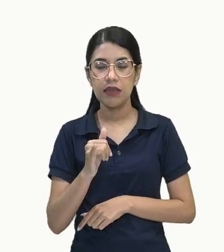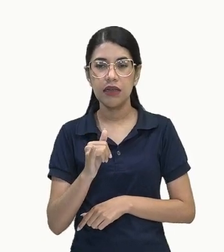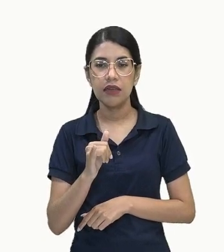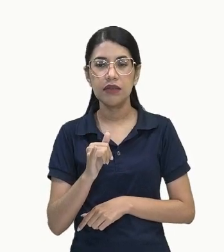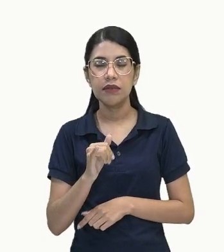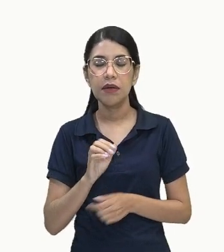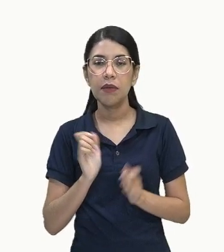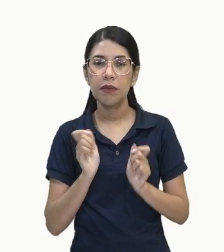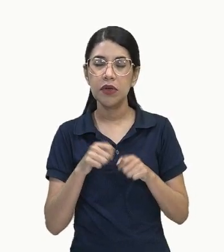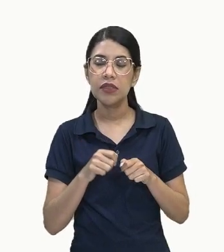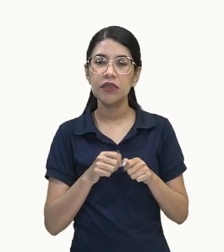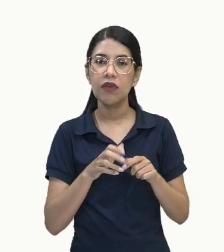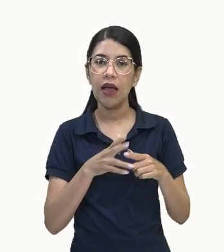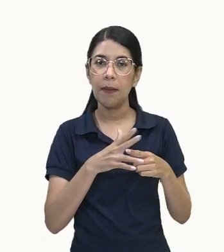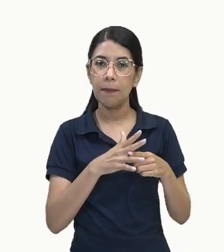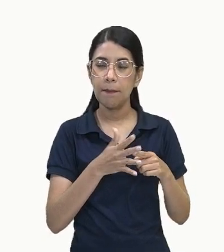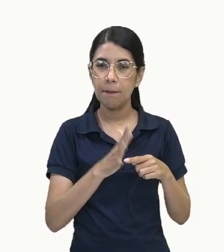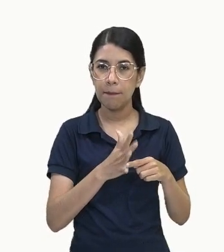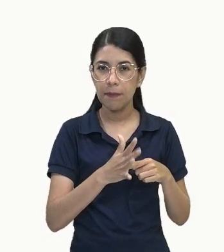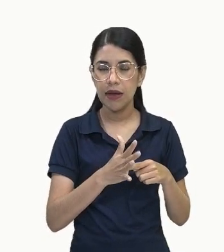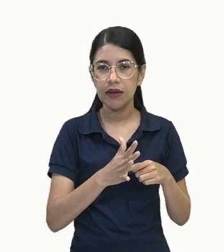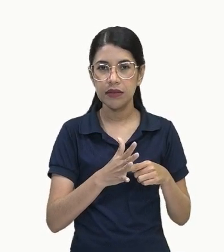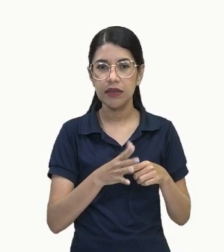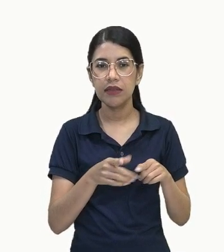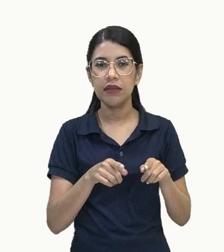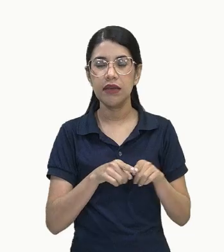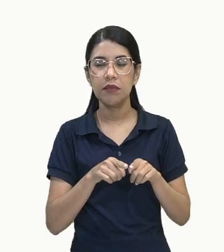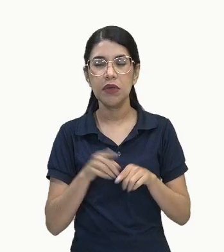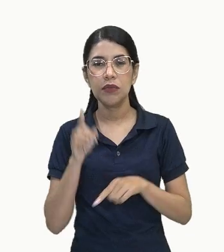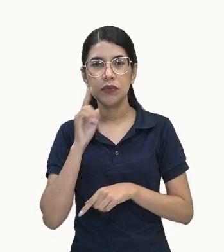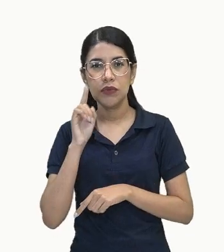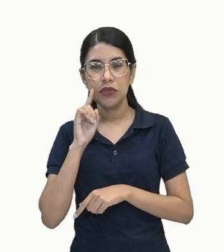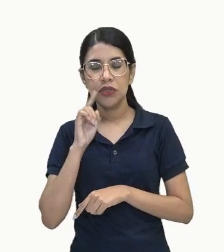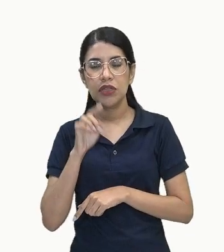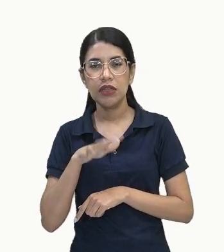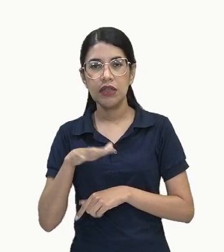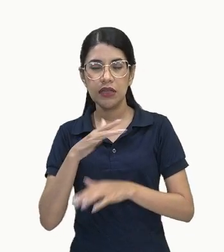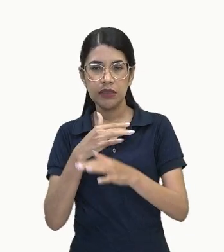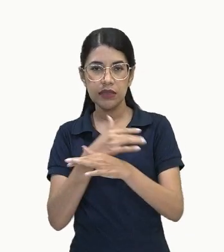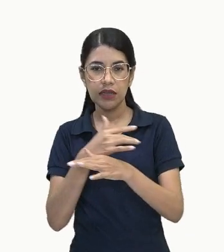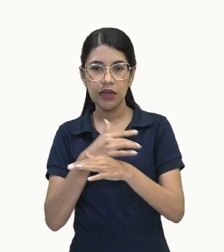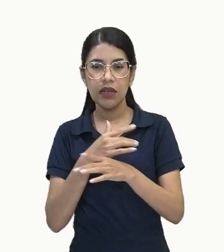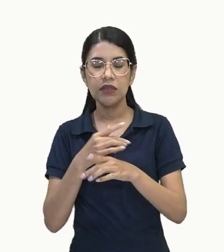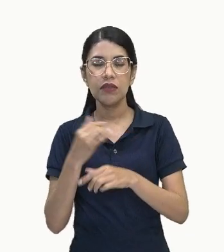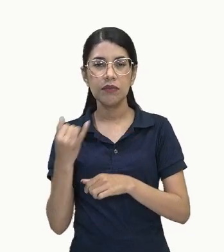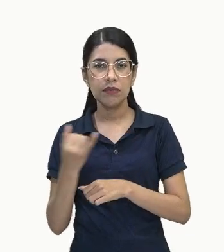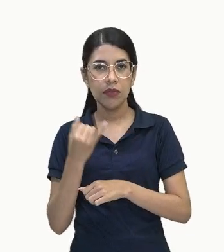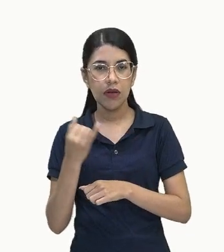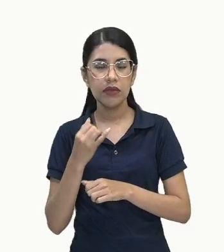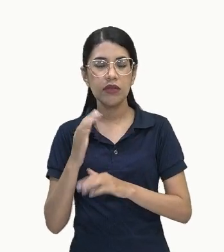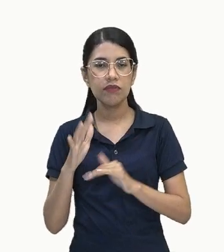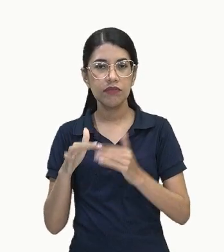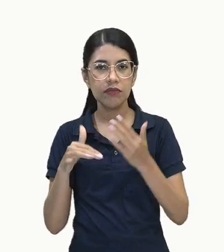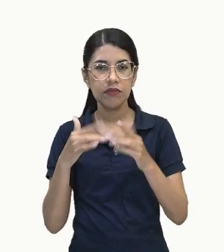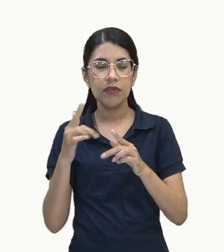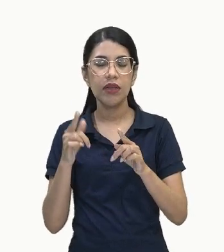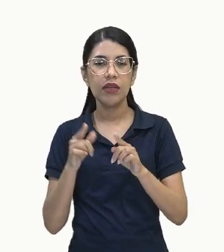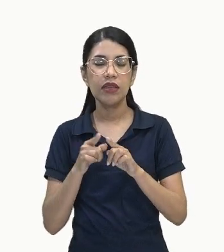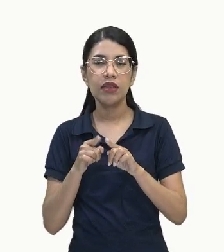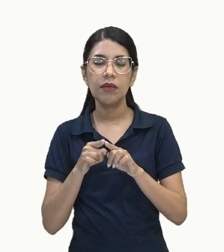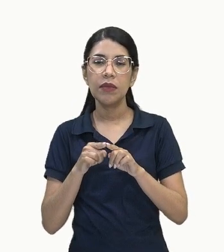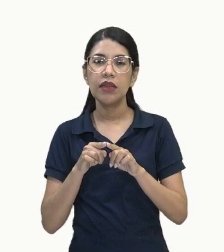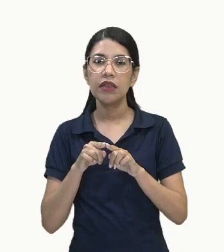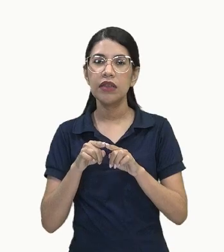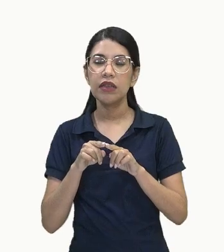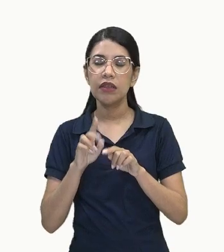tanto para as máquinas como para o dia a dia das cidades industriais, foi uma grande inovação disseminada pela segunda